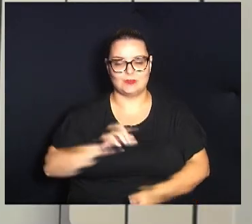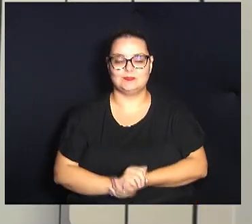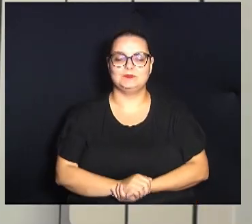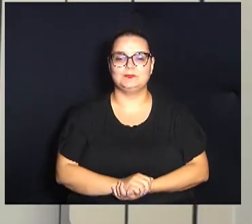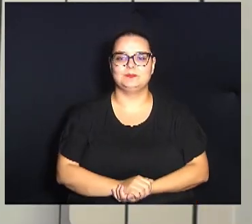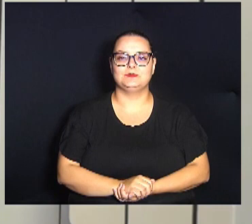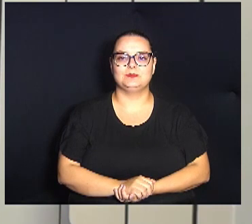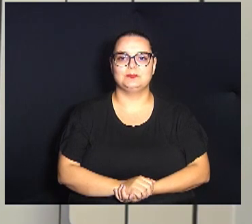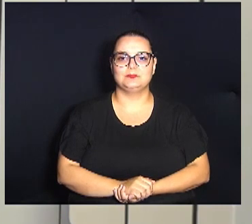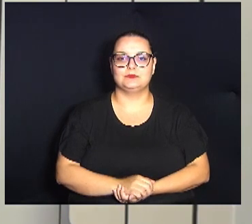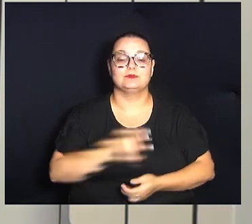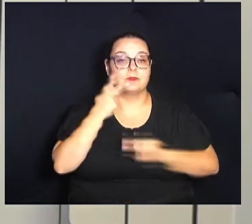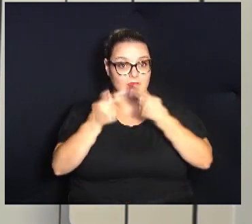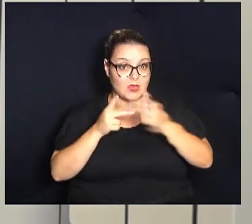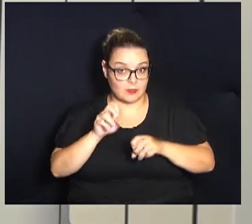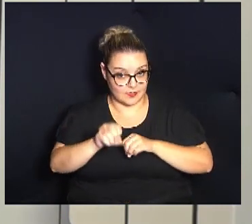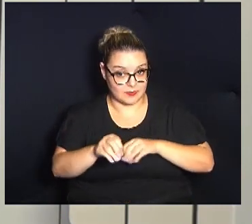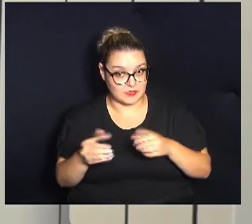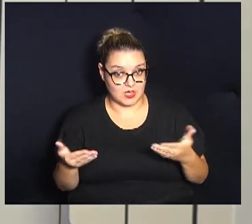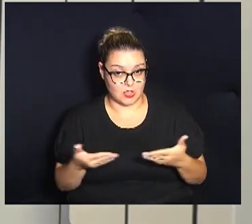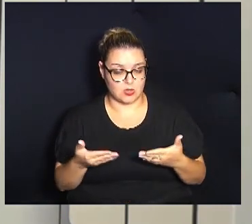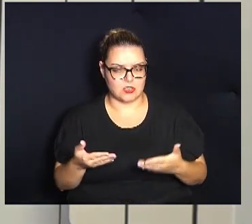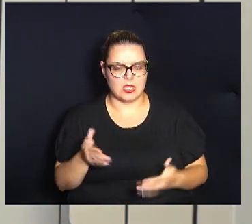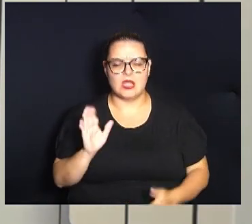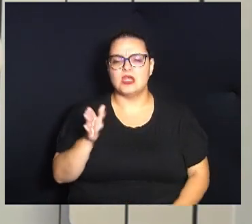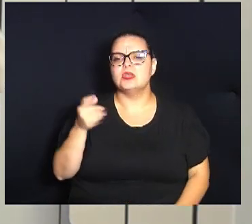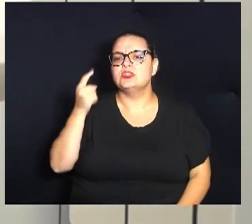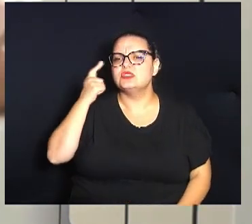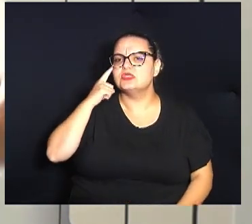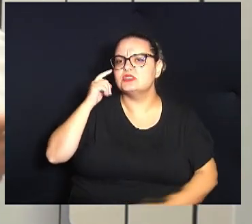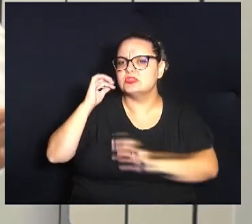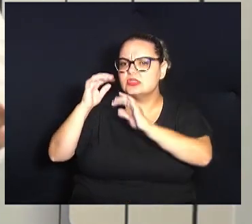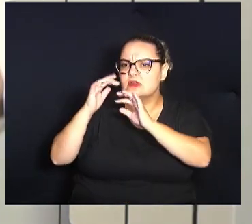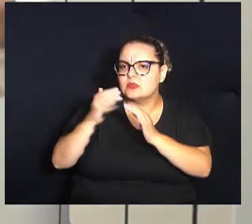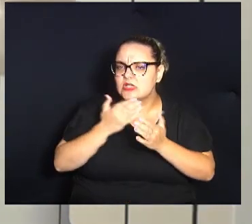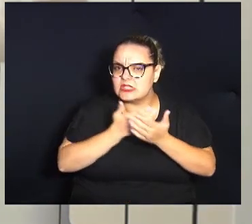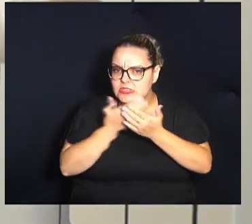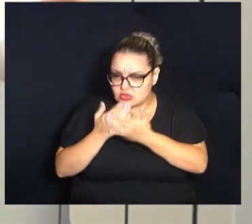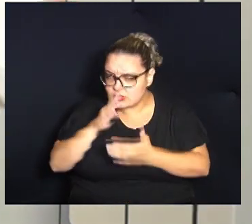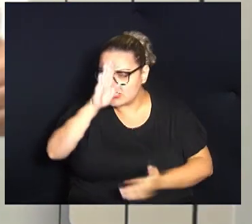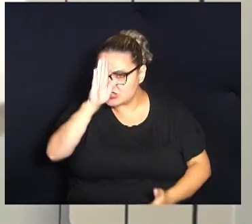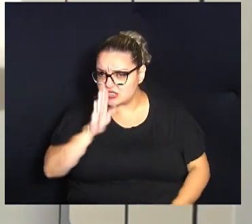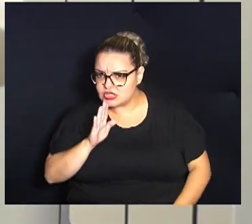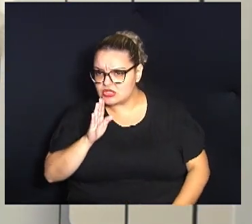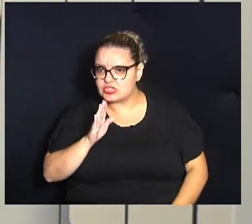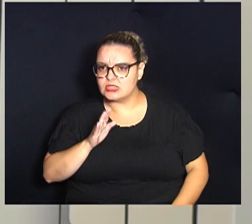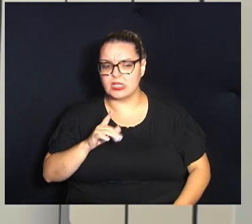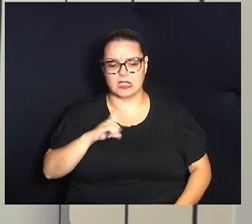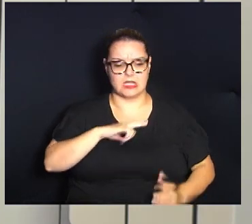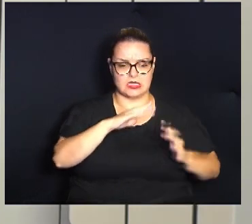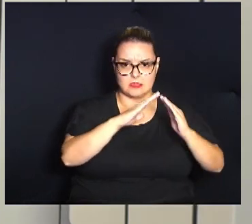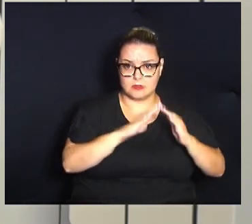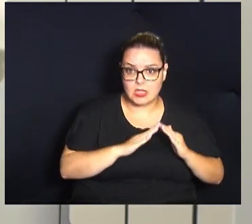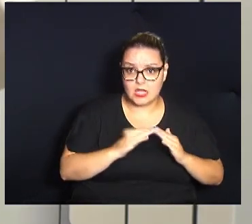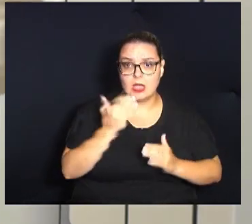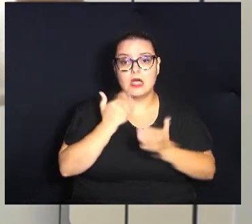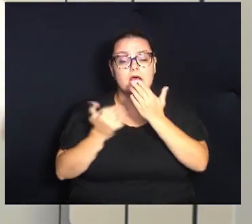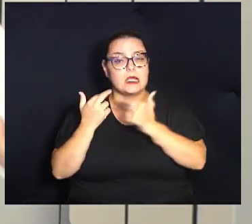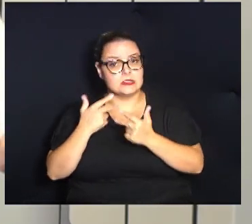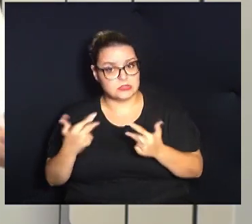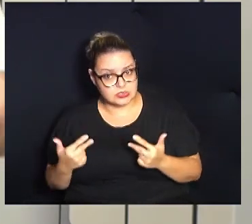Vamos falar de educação agora? Já pensou em estudar de graça? Ter moradia,